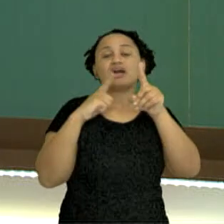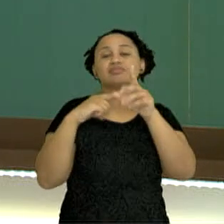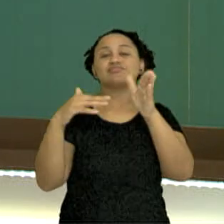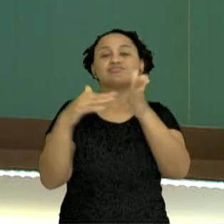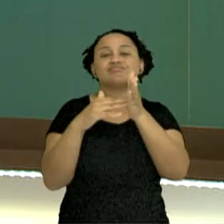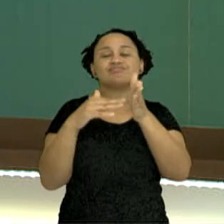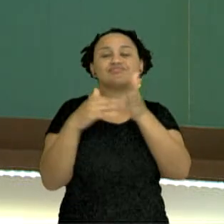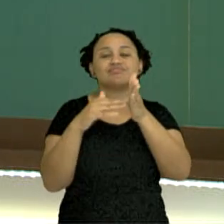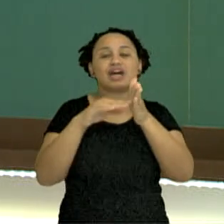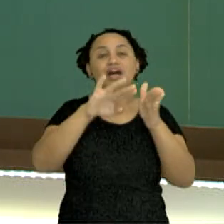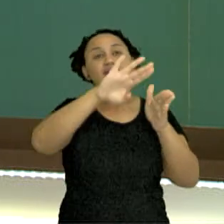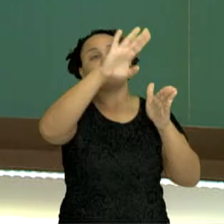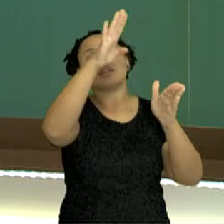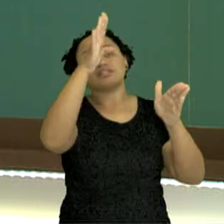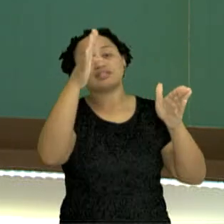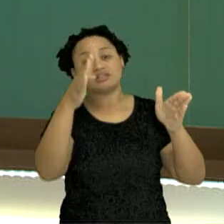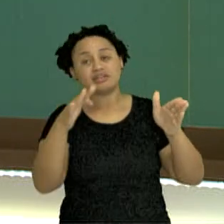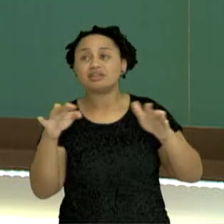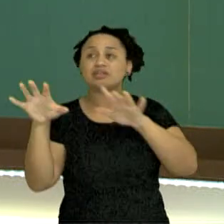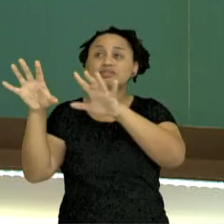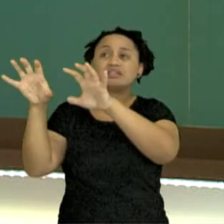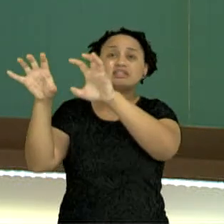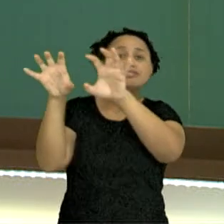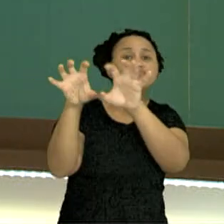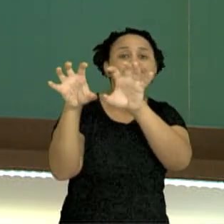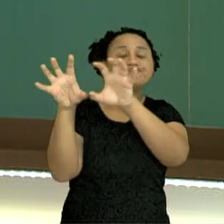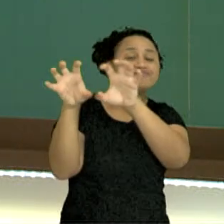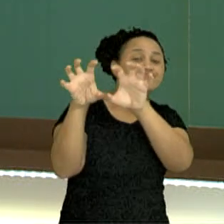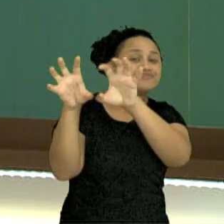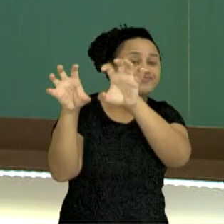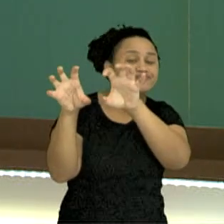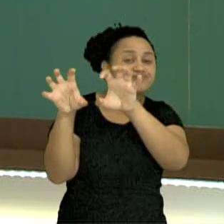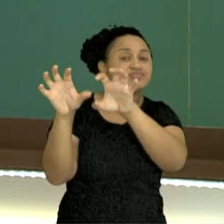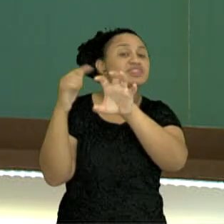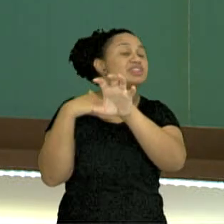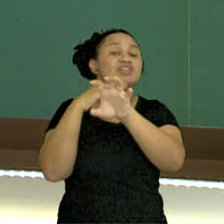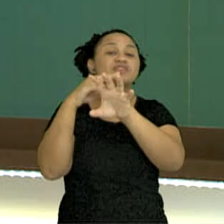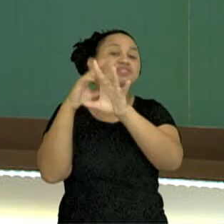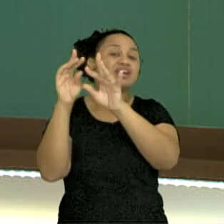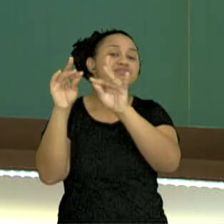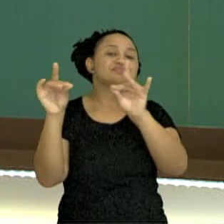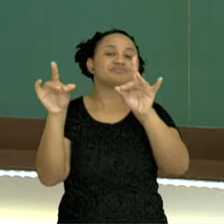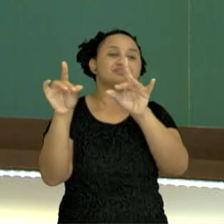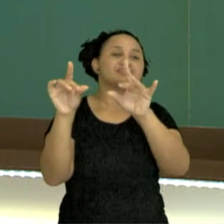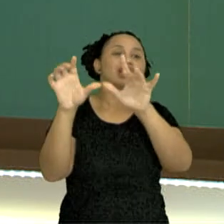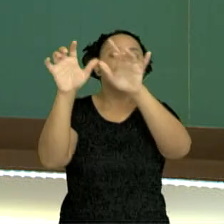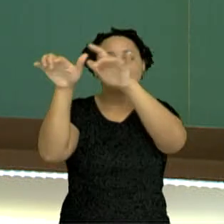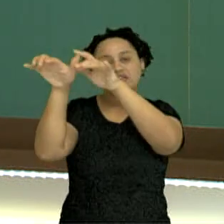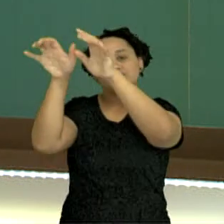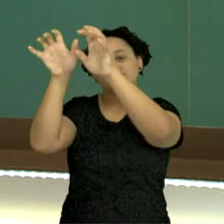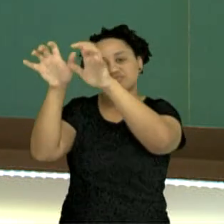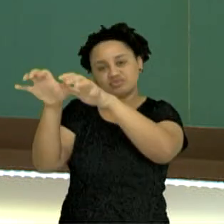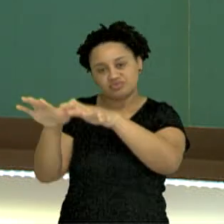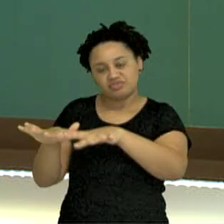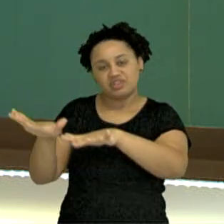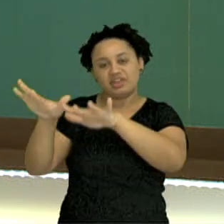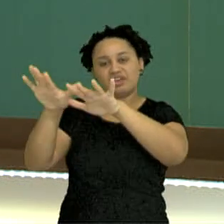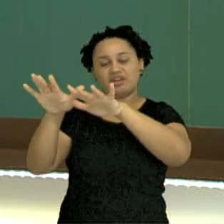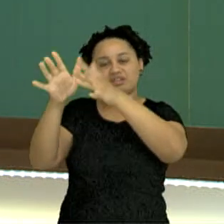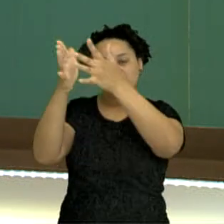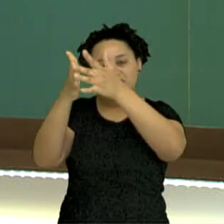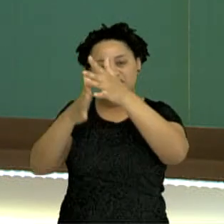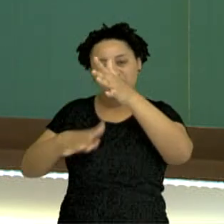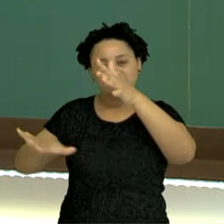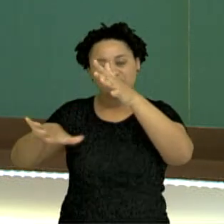barreira geográfica, essa unidade de relevo, e aí a umidade não consegue transpor. Então, toda a umidade ficando